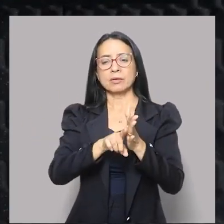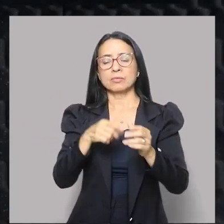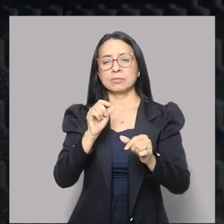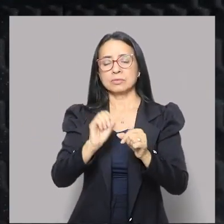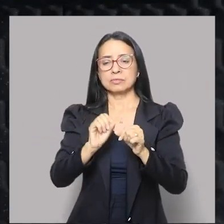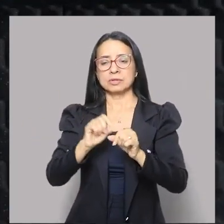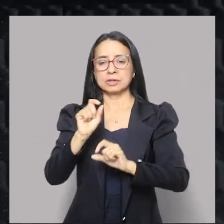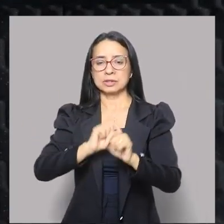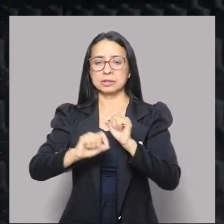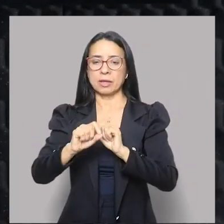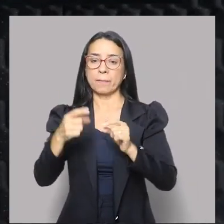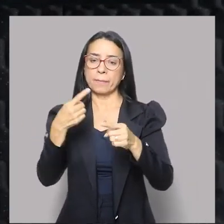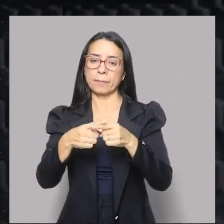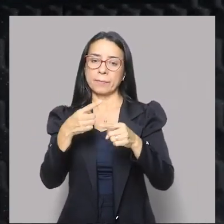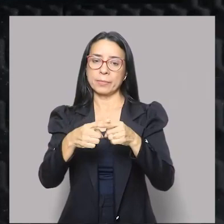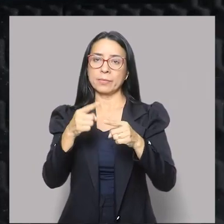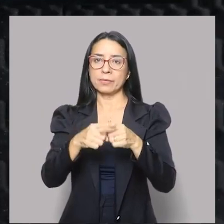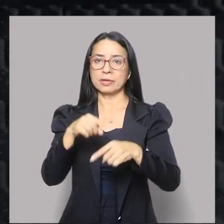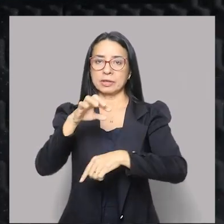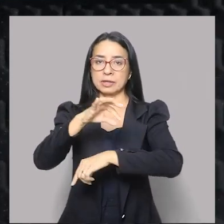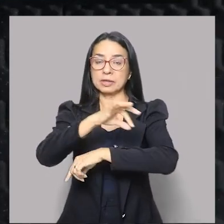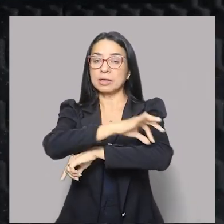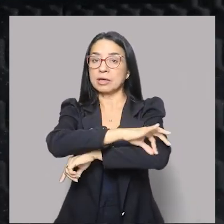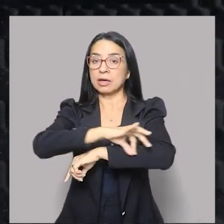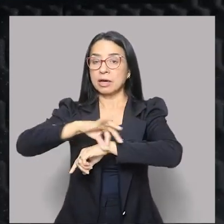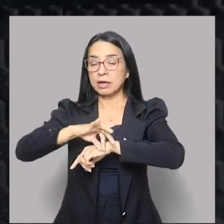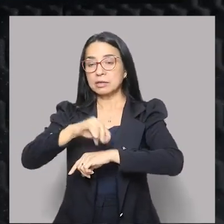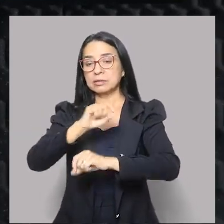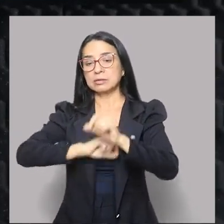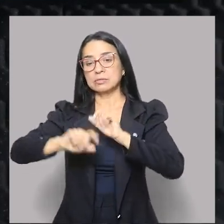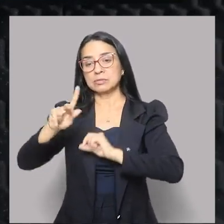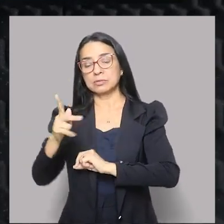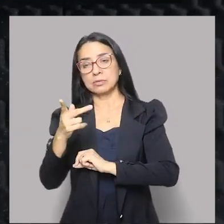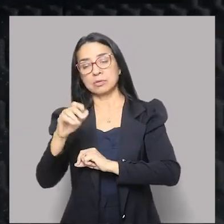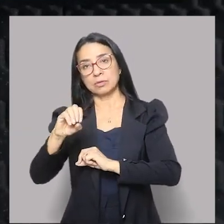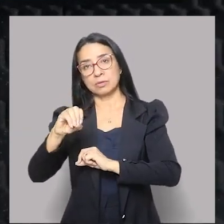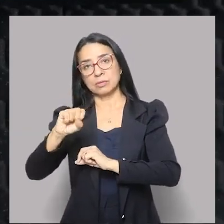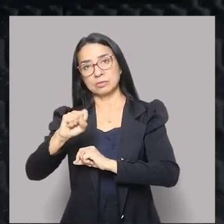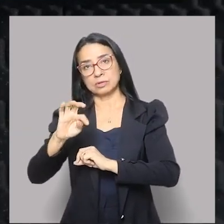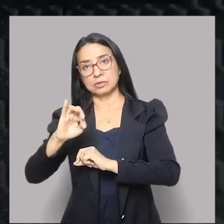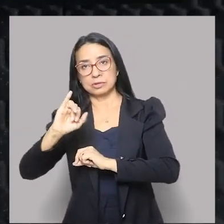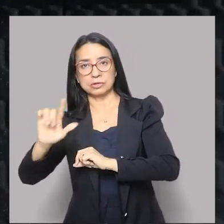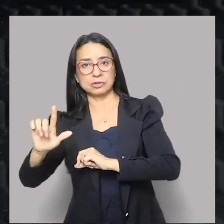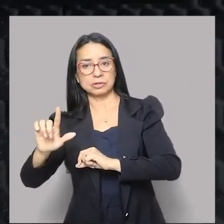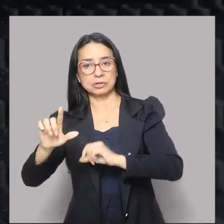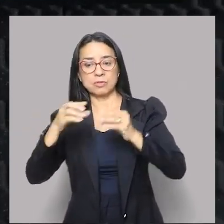arquitetura hostil fragmenta o direito à cidadania? Relacionando aí essas